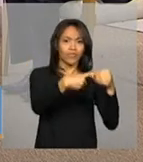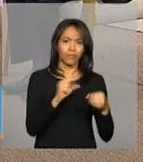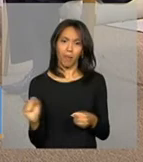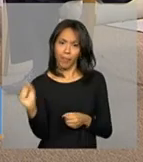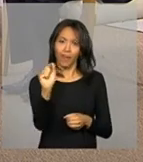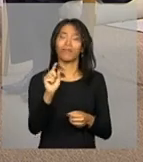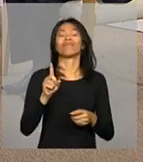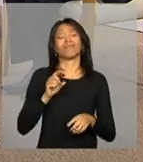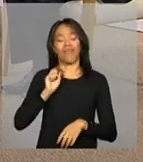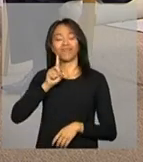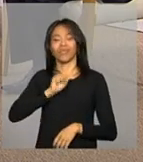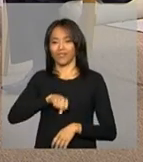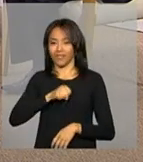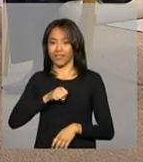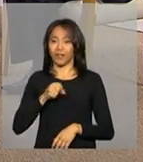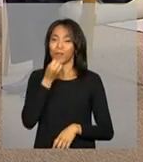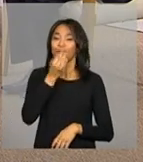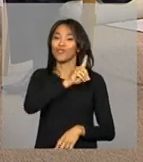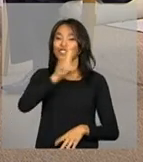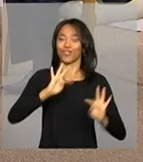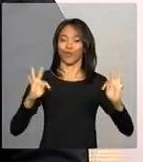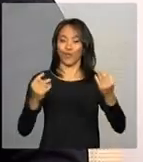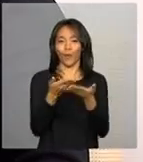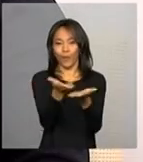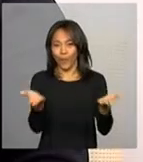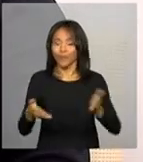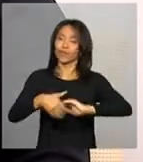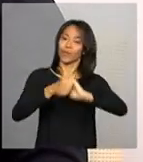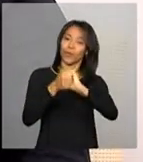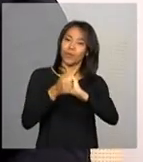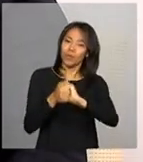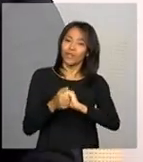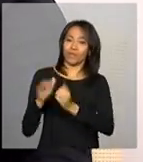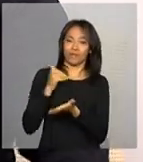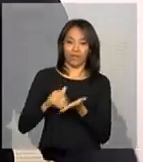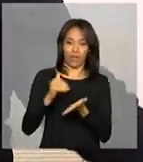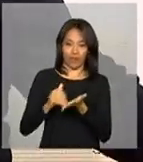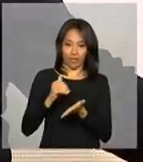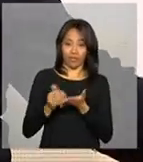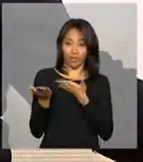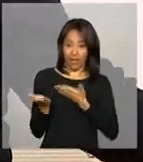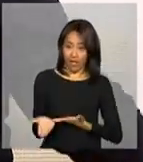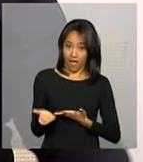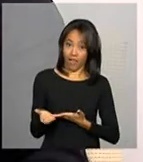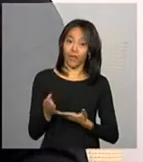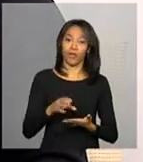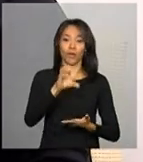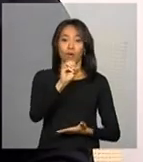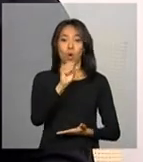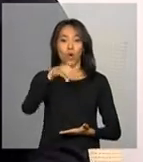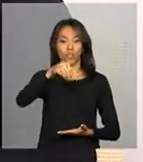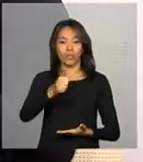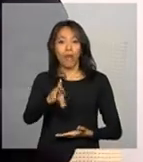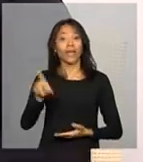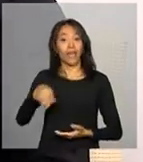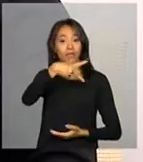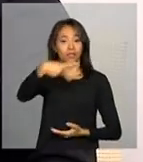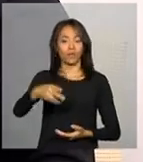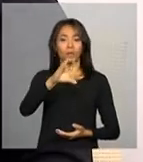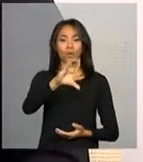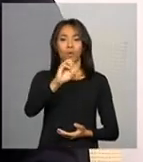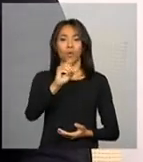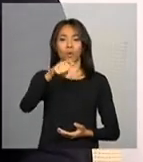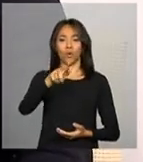mesmo essa primeiro Bom dia a todos quero cumprimentar o secretário secretário voltas mar presidente do congemas